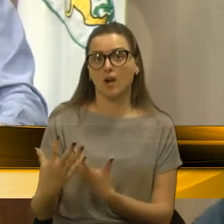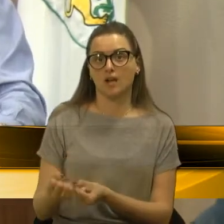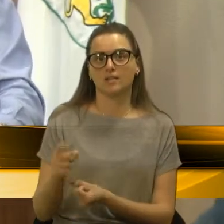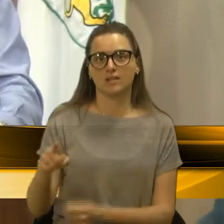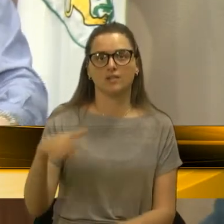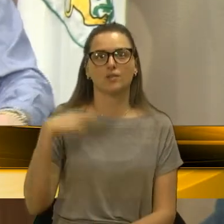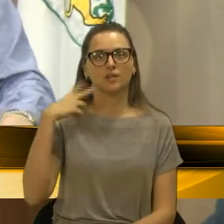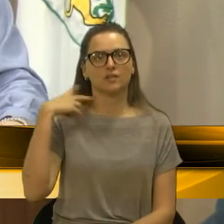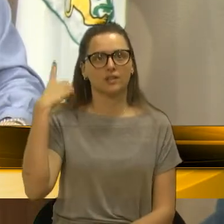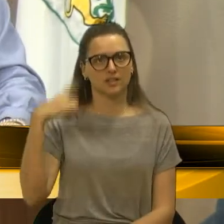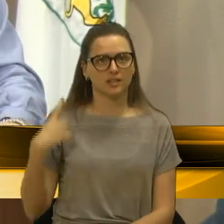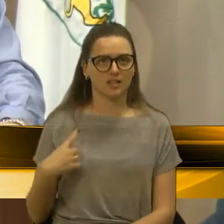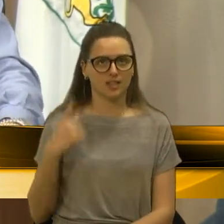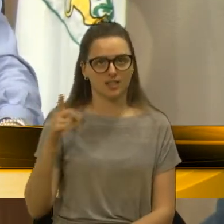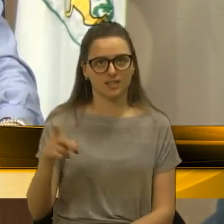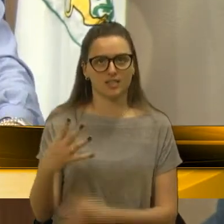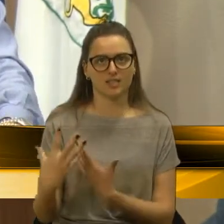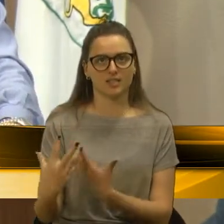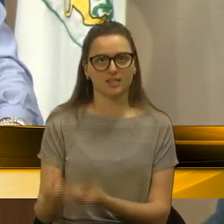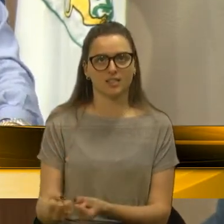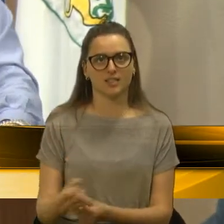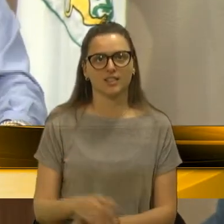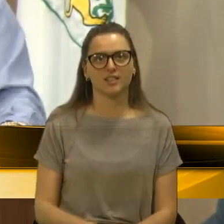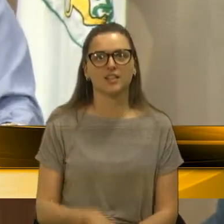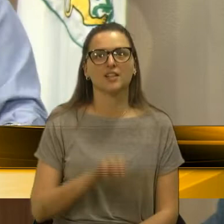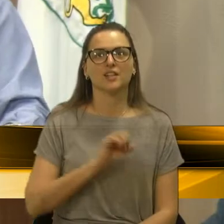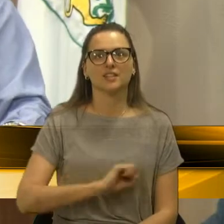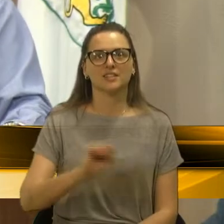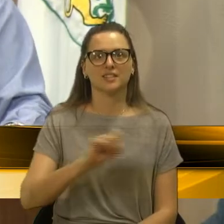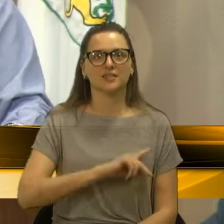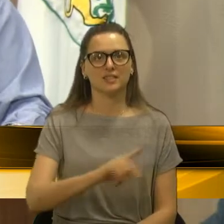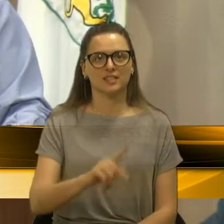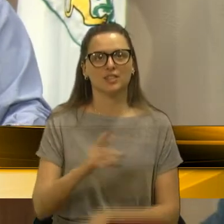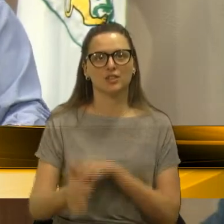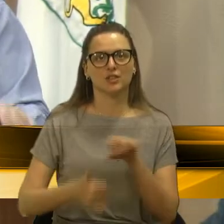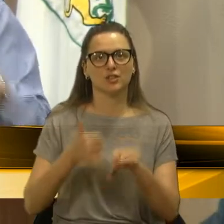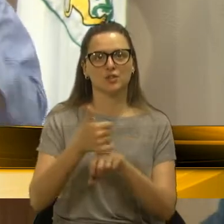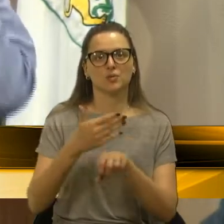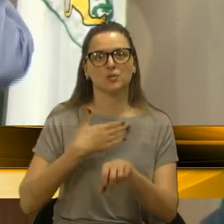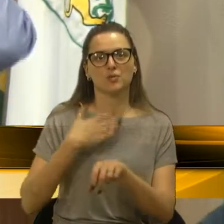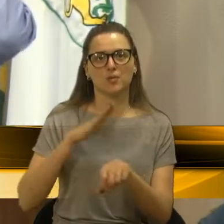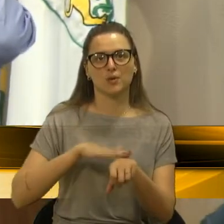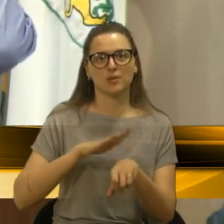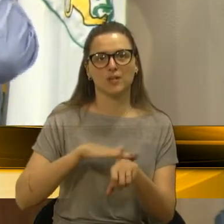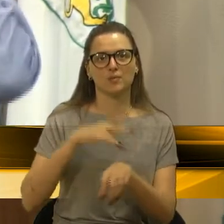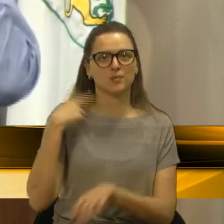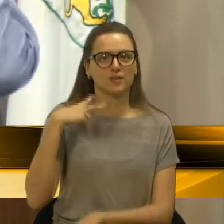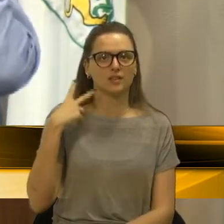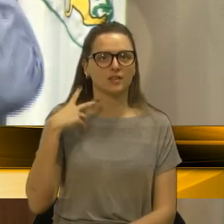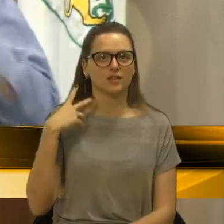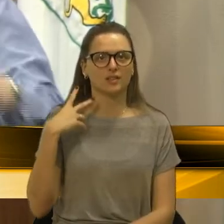vereadora Denise, sem dúvida nenhuma, né? Senhor presidente, eu cedo o espaço para o vereador Eloy Frisso.